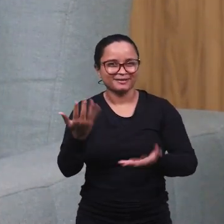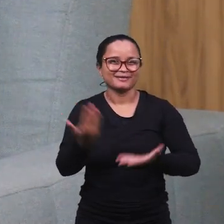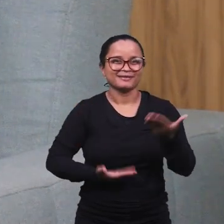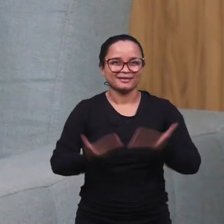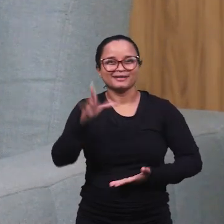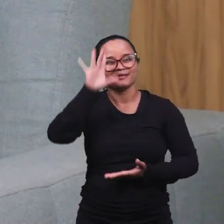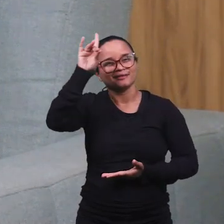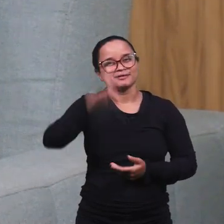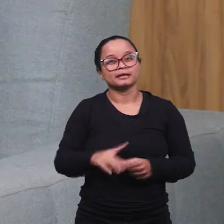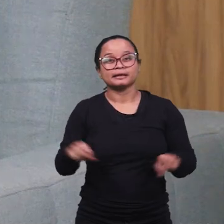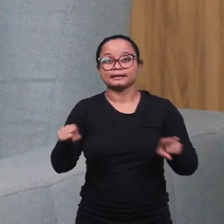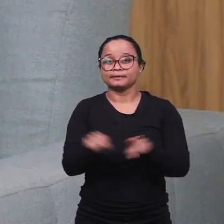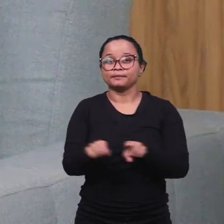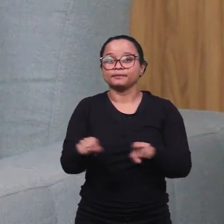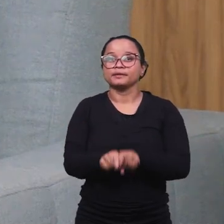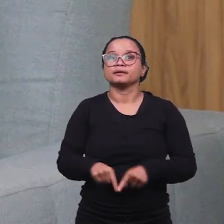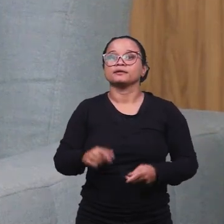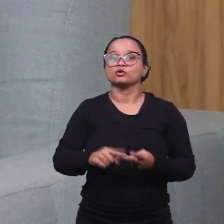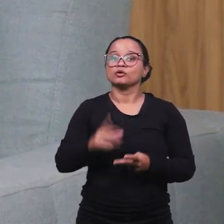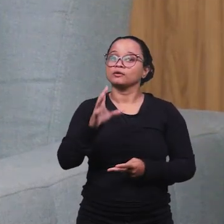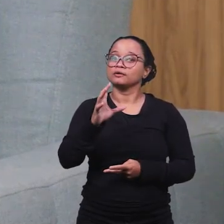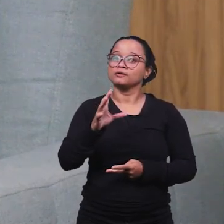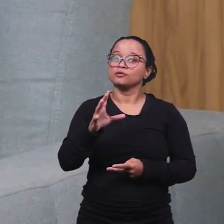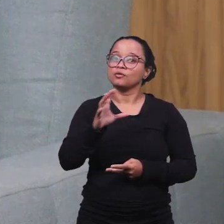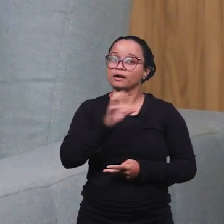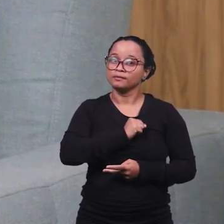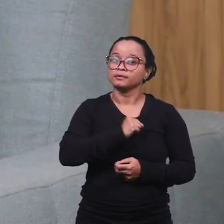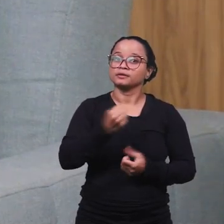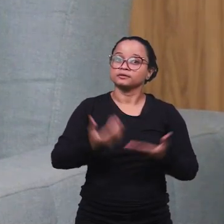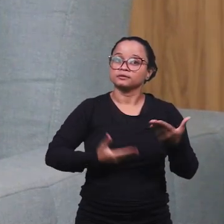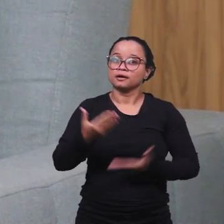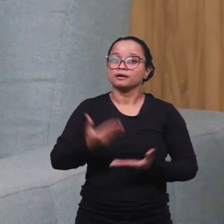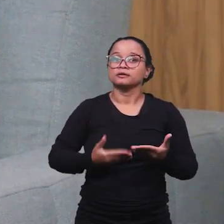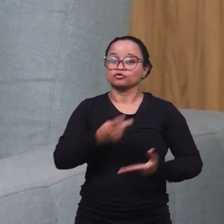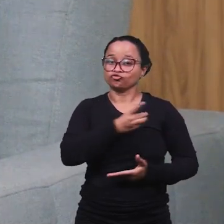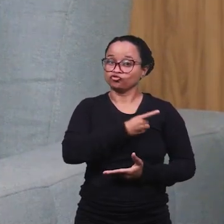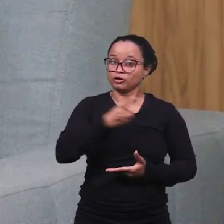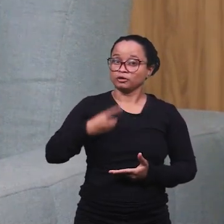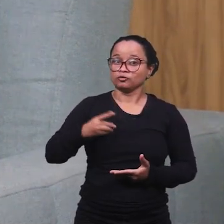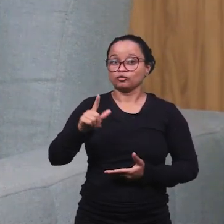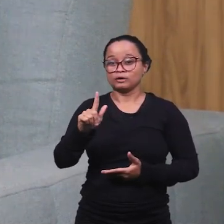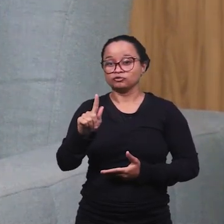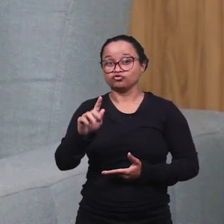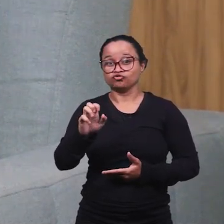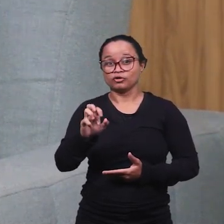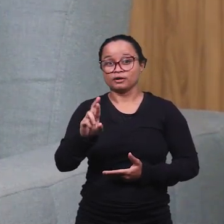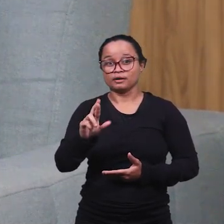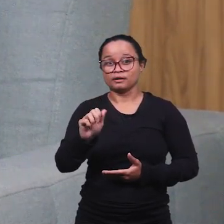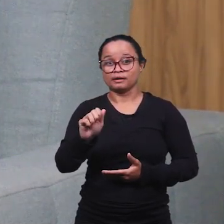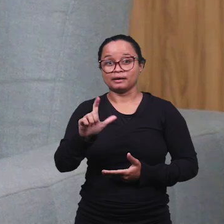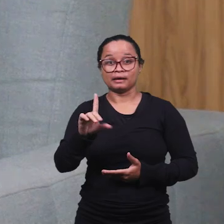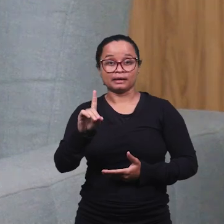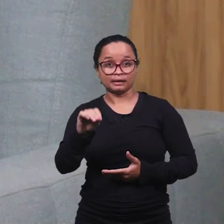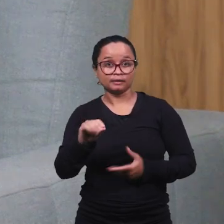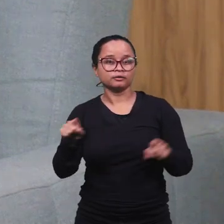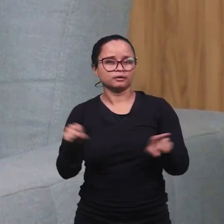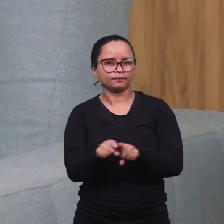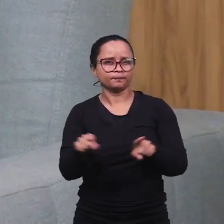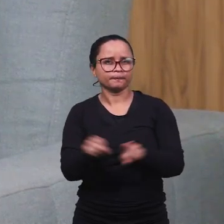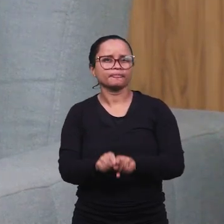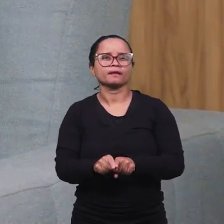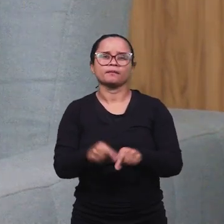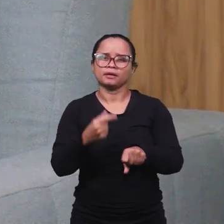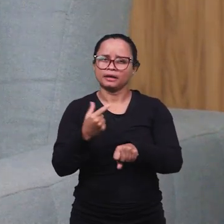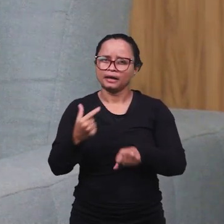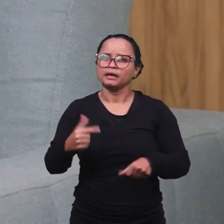servindo a Deus. Também o nosso querido irmão, o diácono Geraldo Carvalho, ele que é ativo